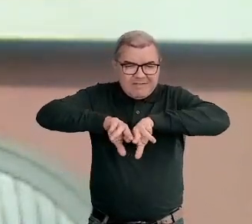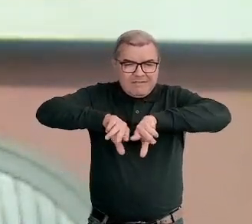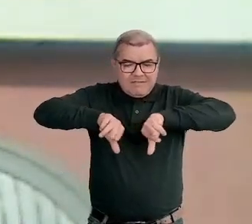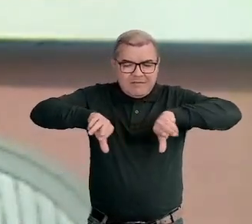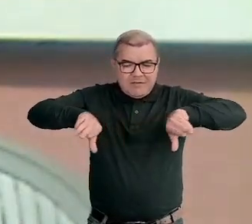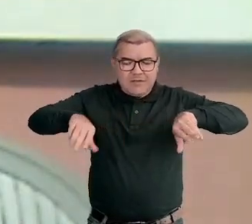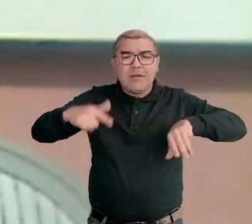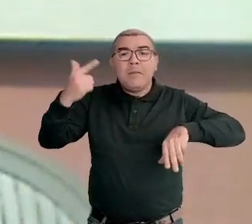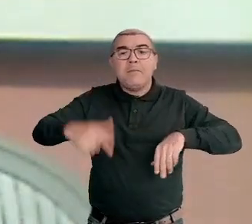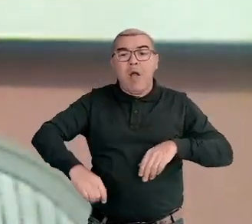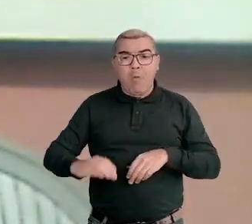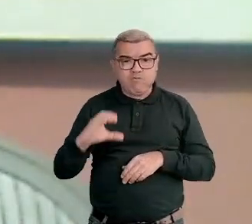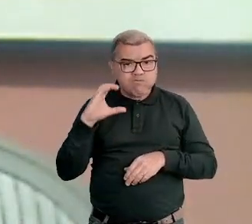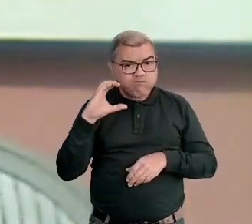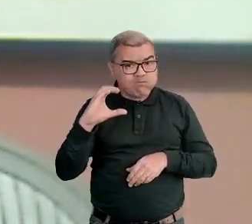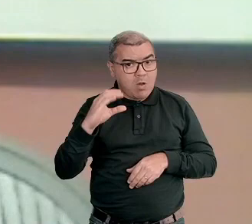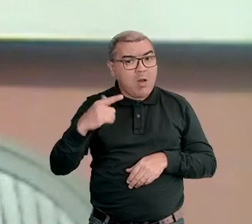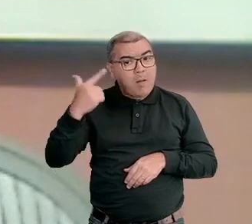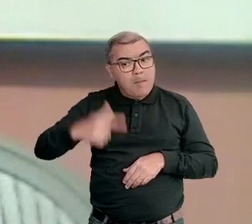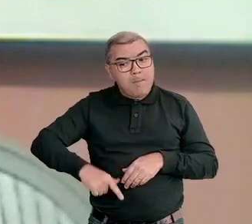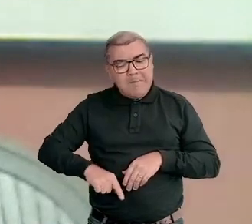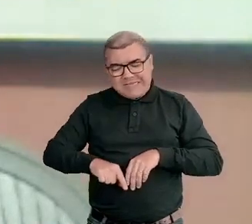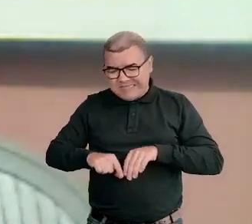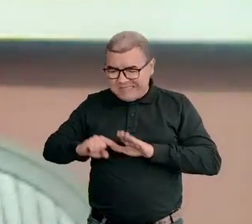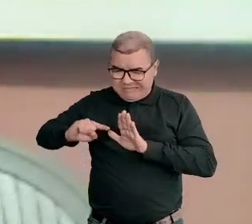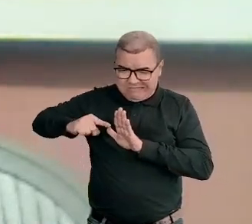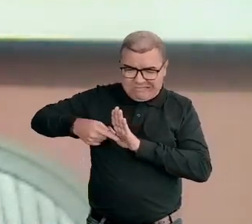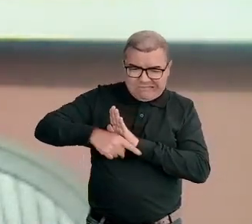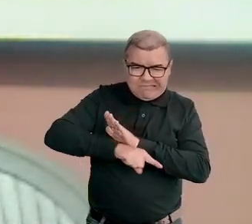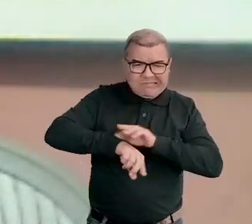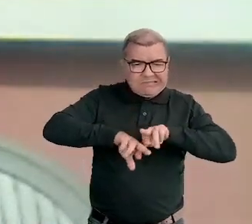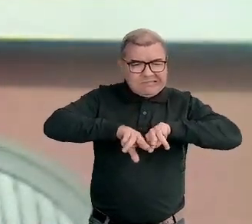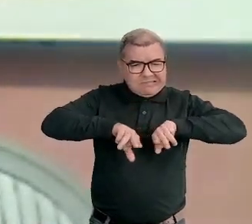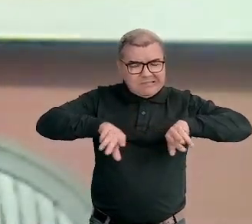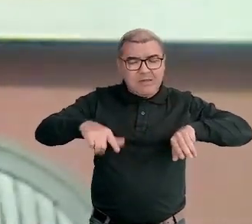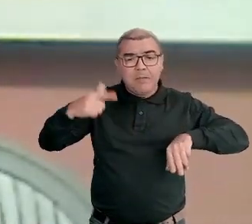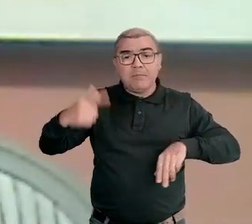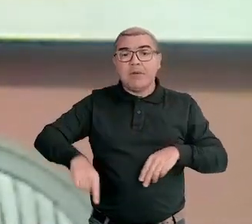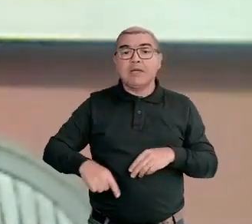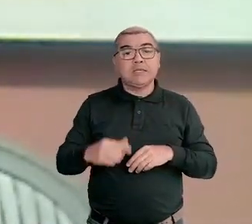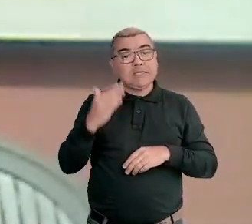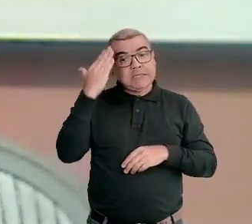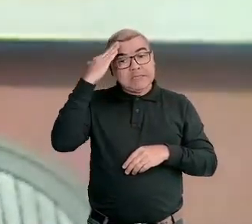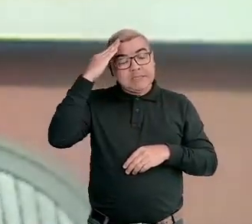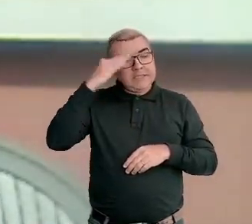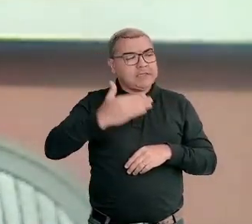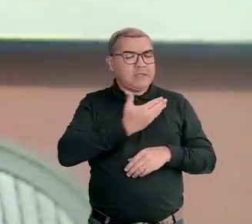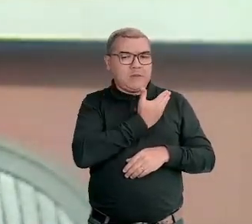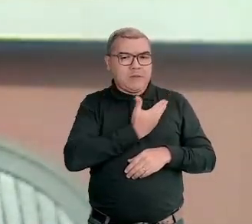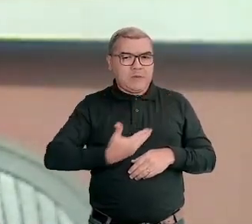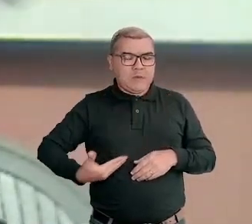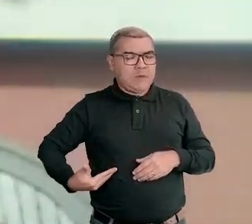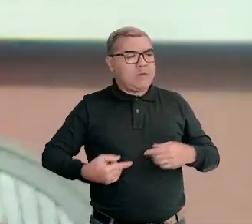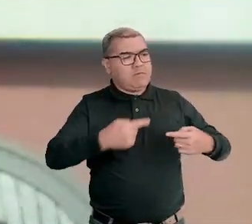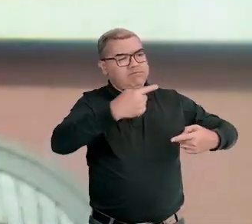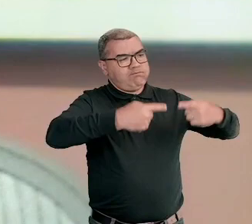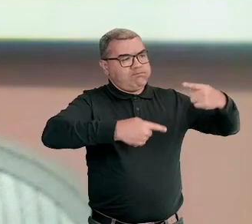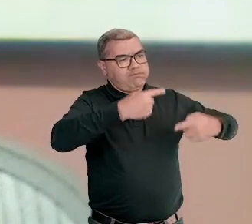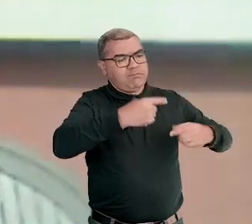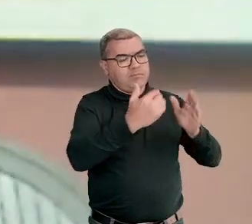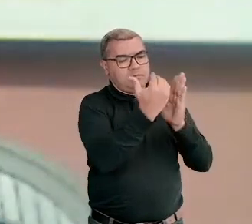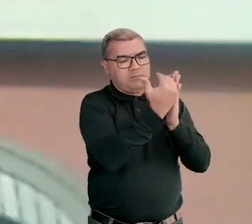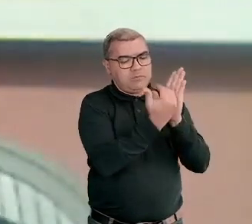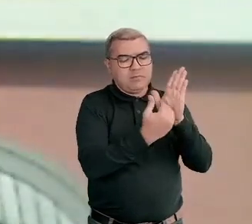diversa, densa e muito complexa, né? E entender que as políticas públicas que regem o nosso país